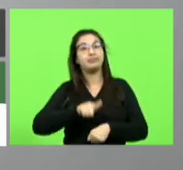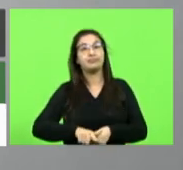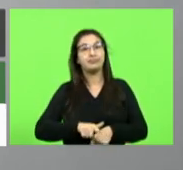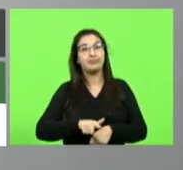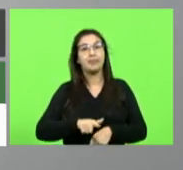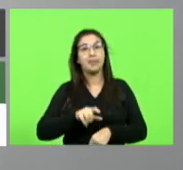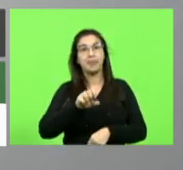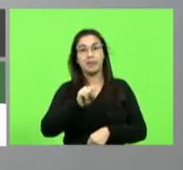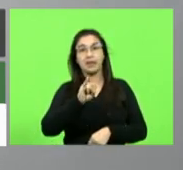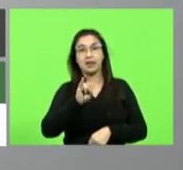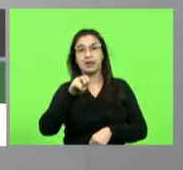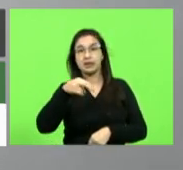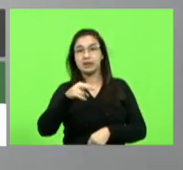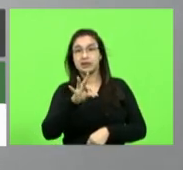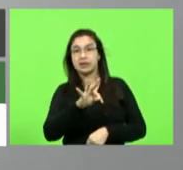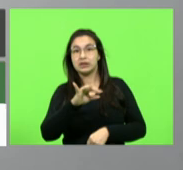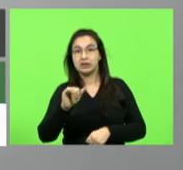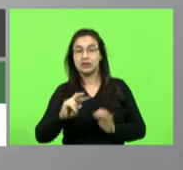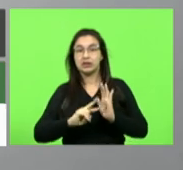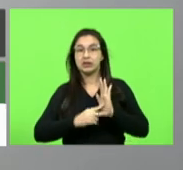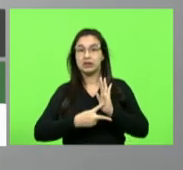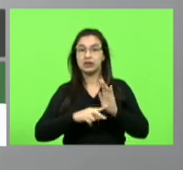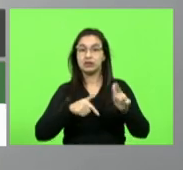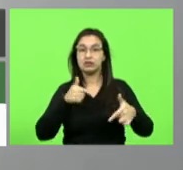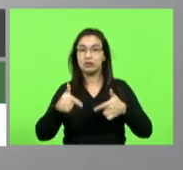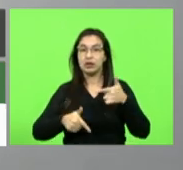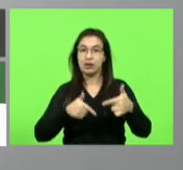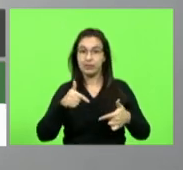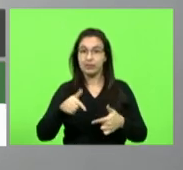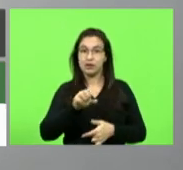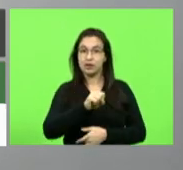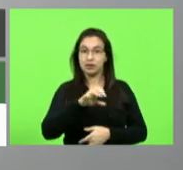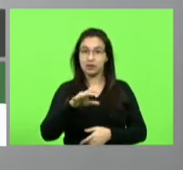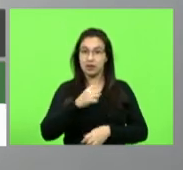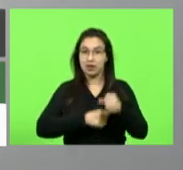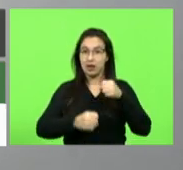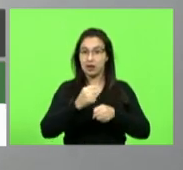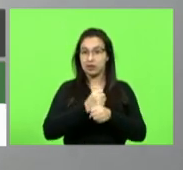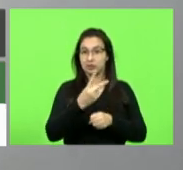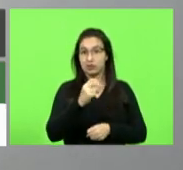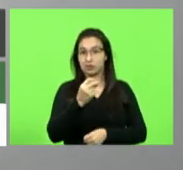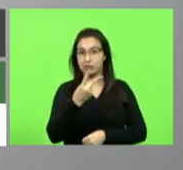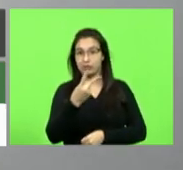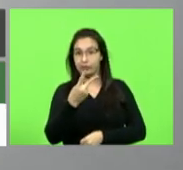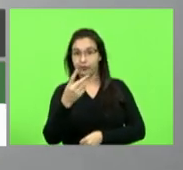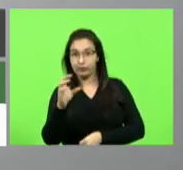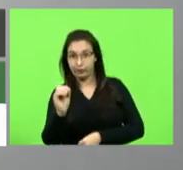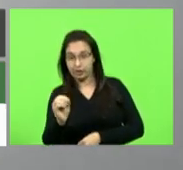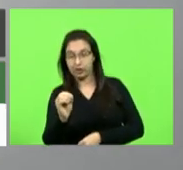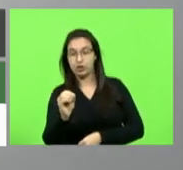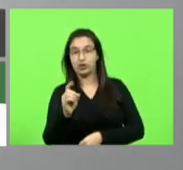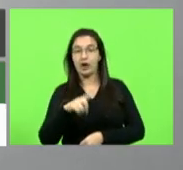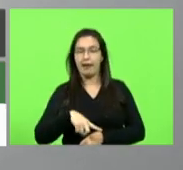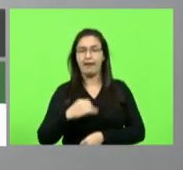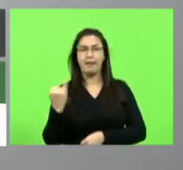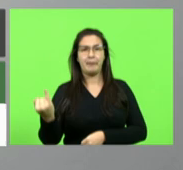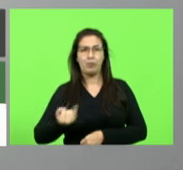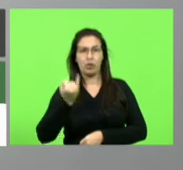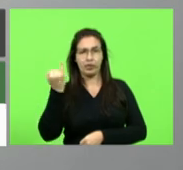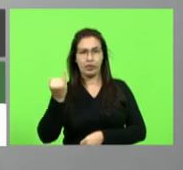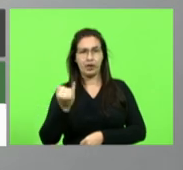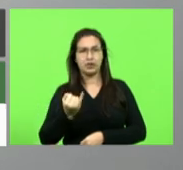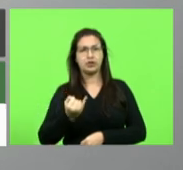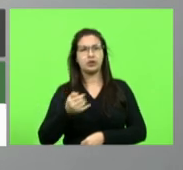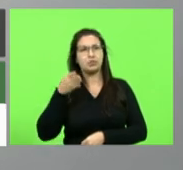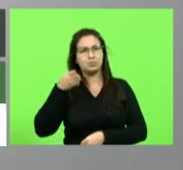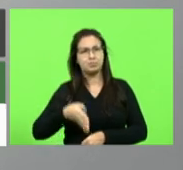o Sindicato dos Trabalhadores em Educação de Santa Catarina, ainda no ano passado, o qual também é muito importante nós alinharmos as